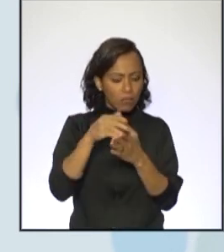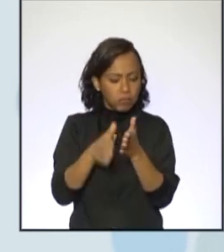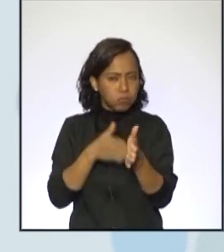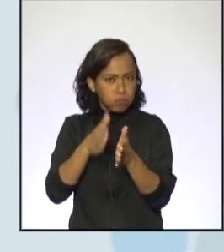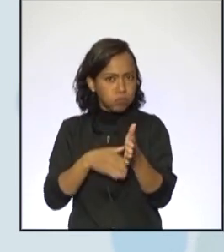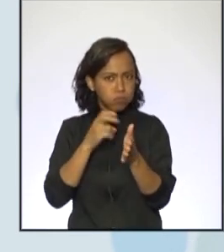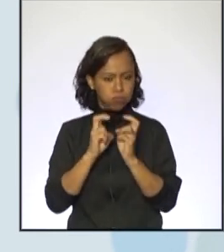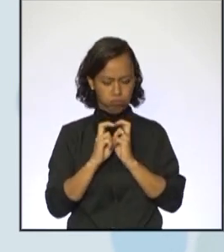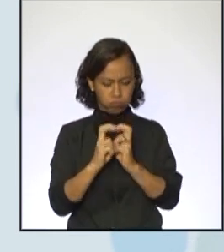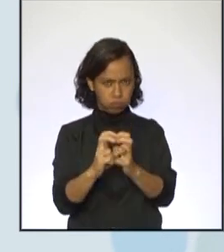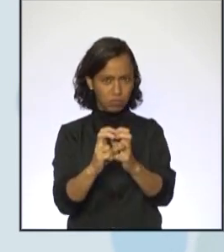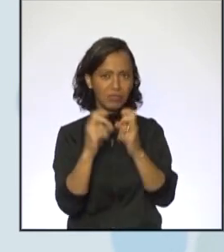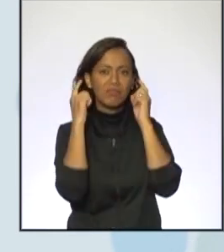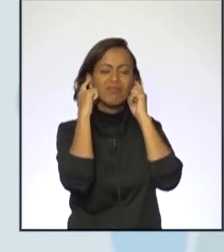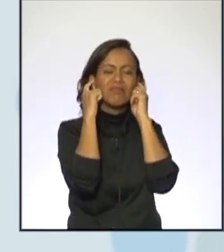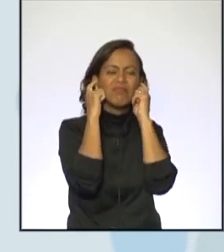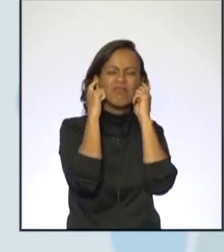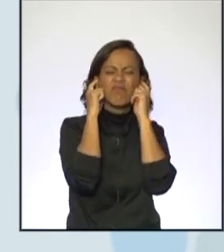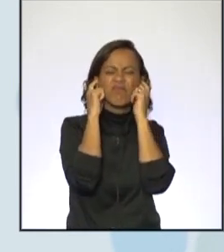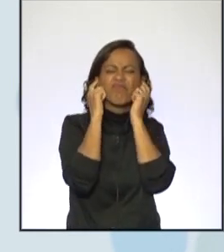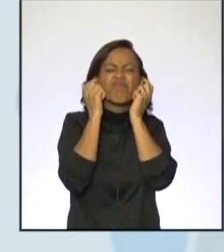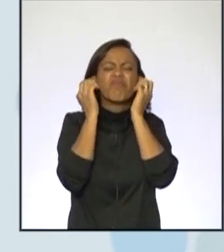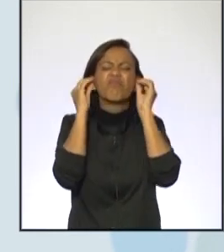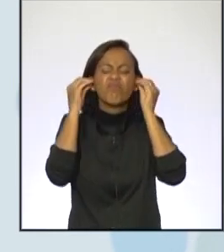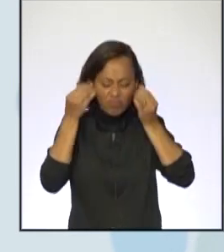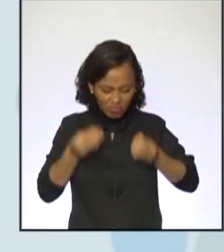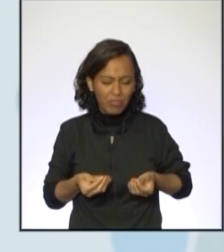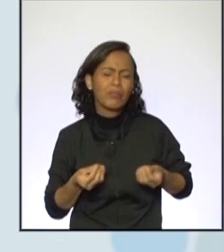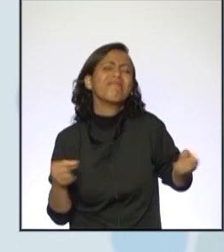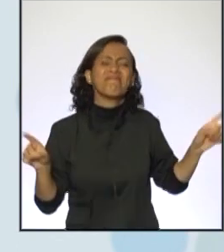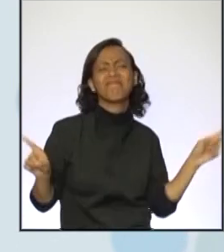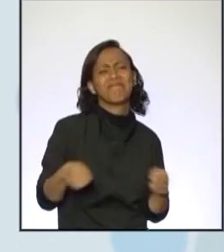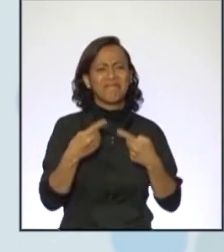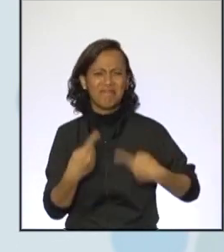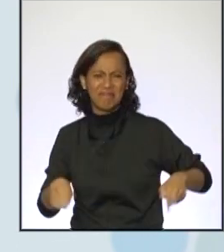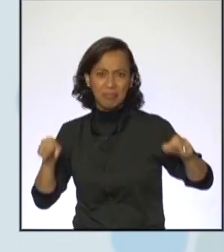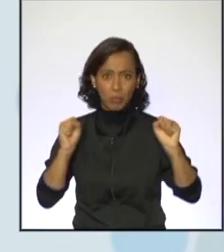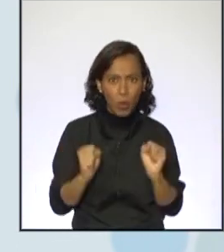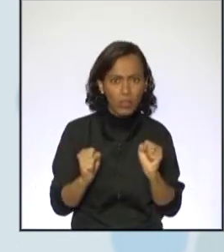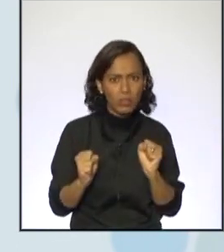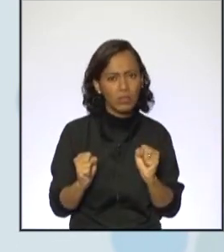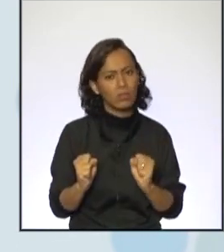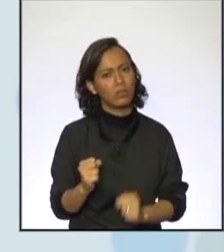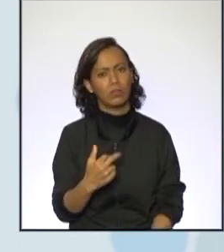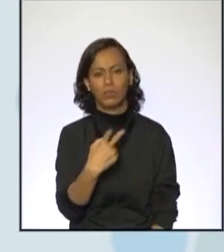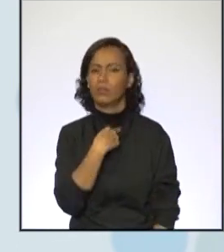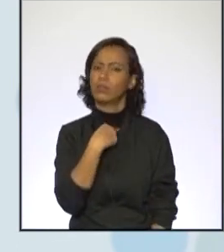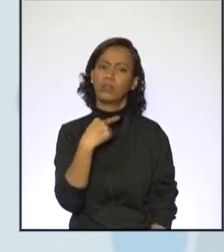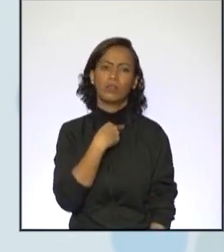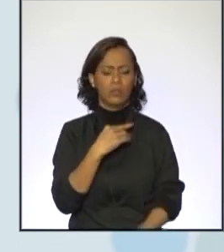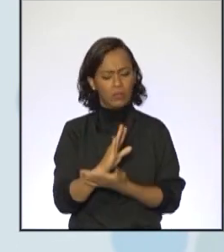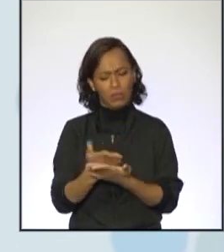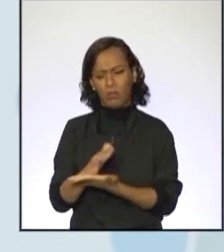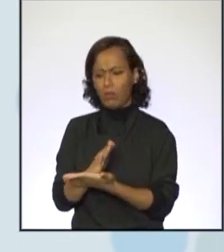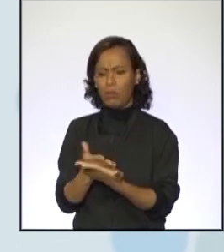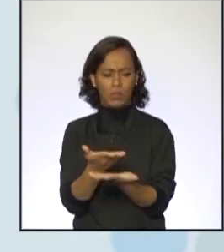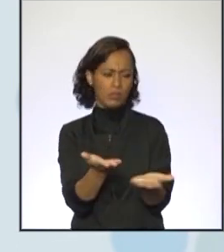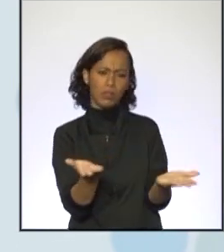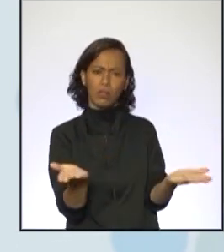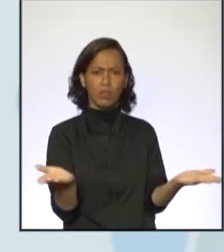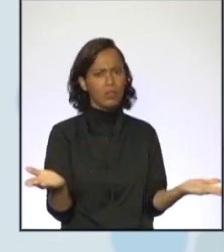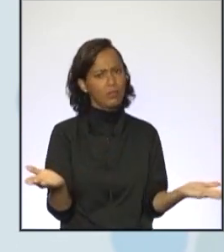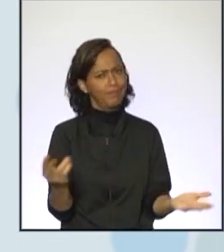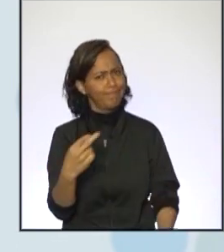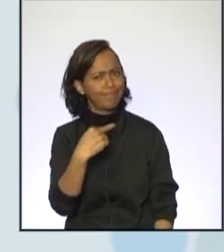Nem pensar. Faça a sua parte, não incomode quem está perto ou próximo a você. Adquira